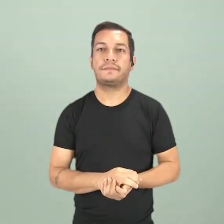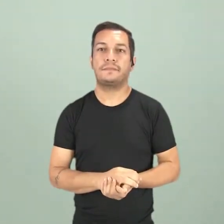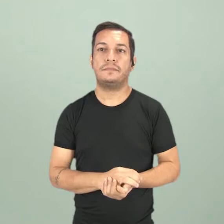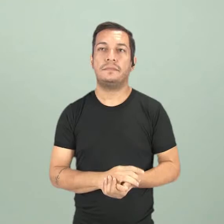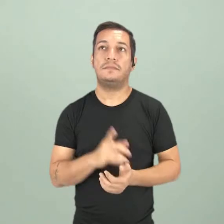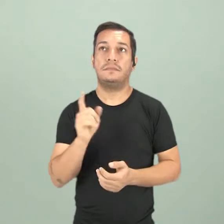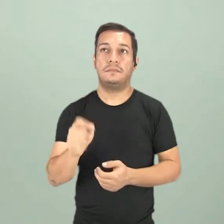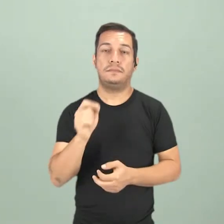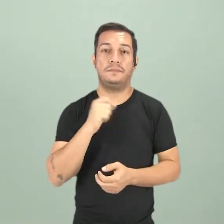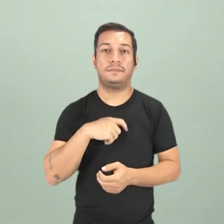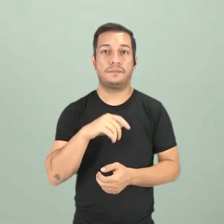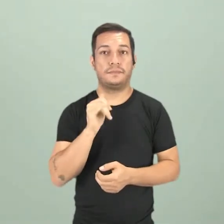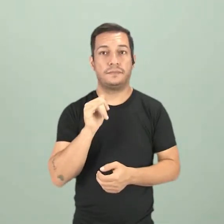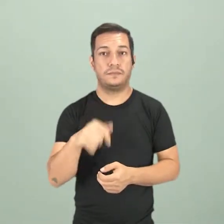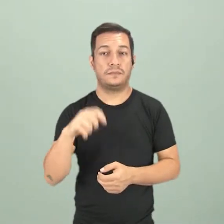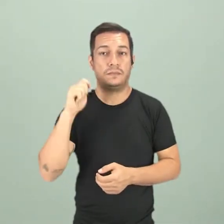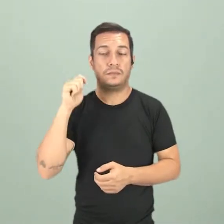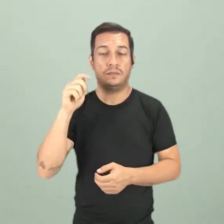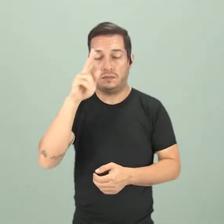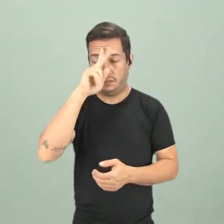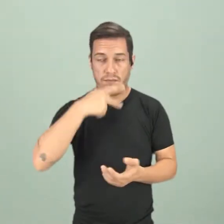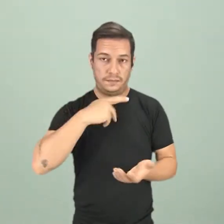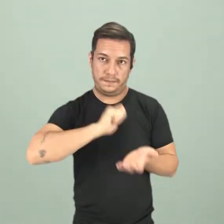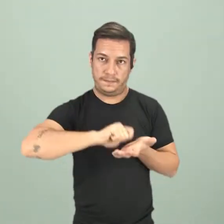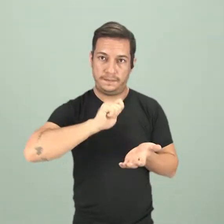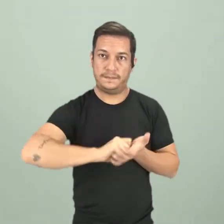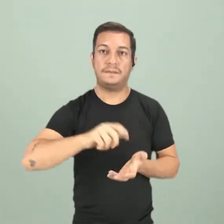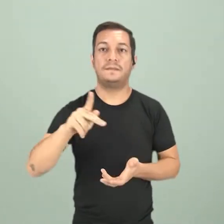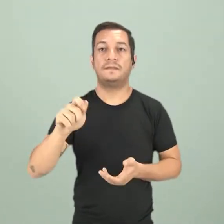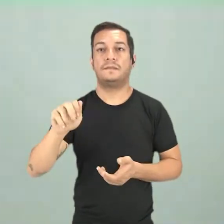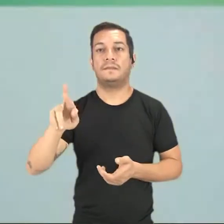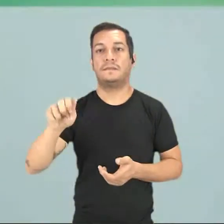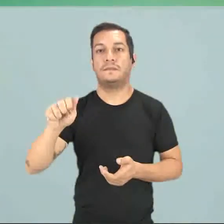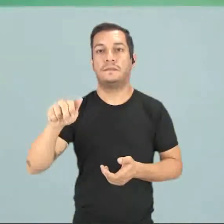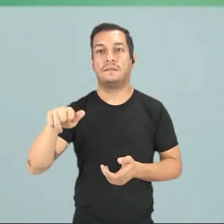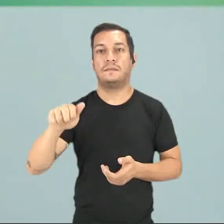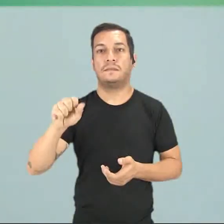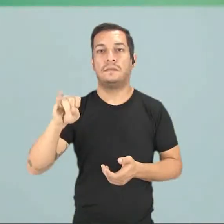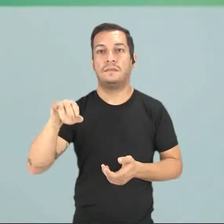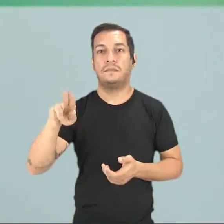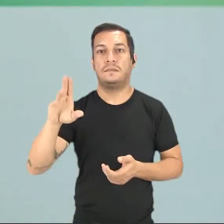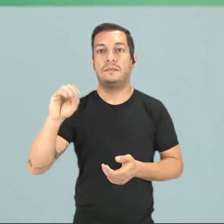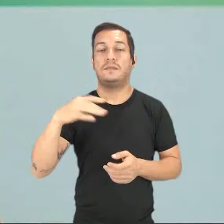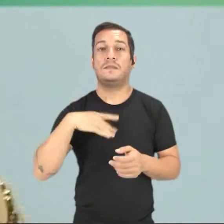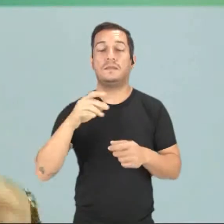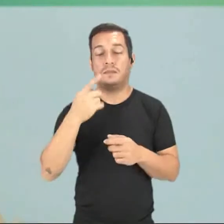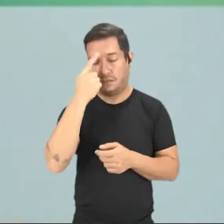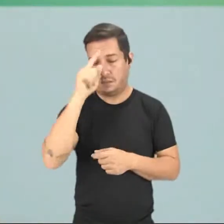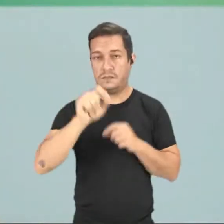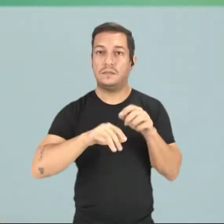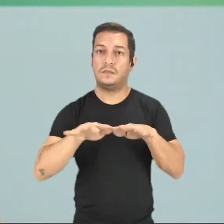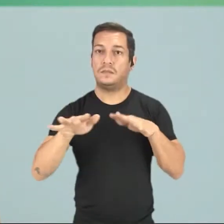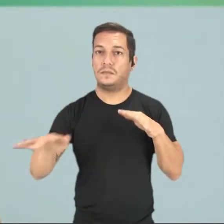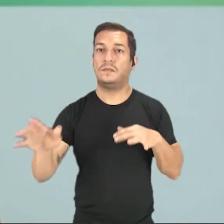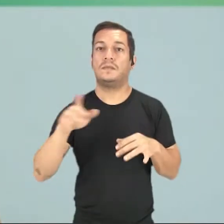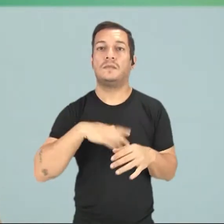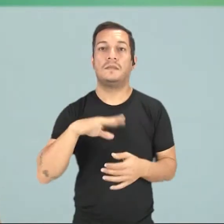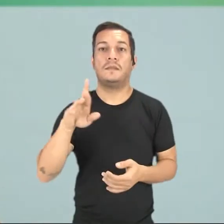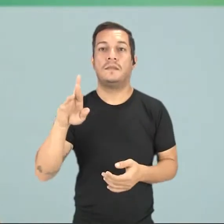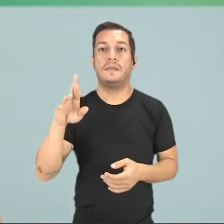esses ditos autores parnasianos, eles criaram um movimento realista na